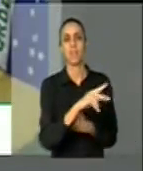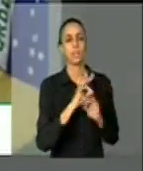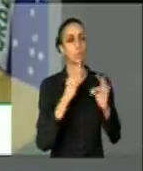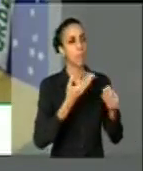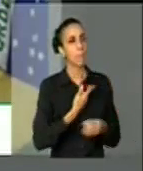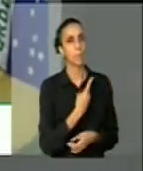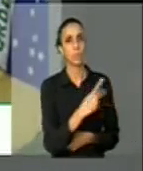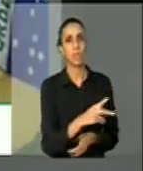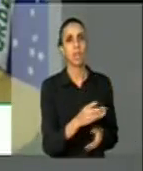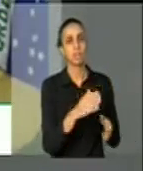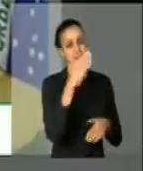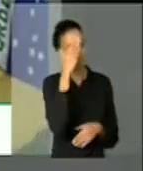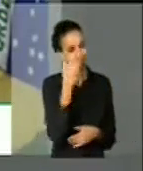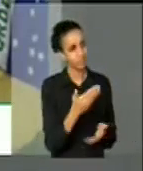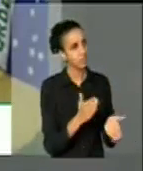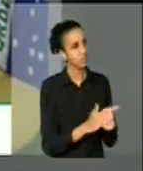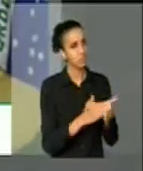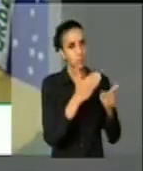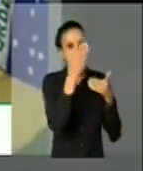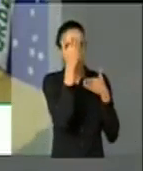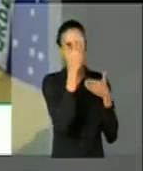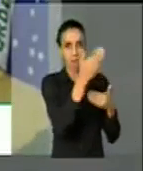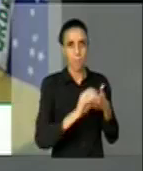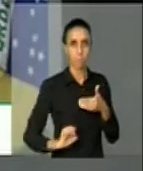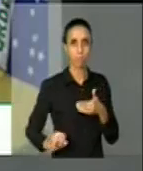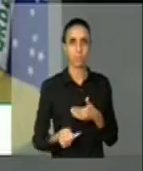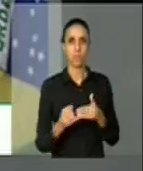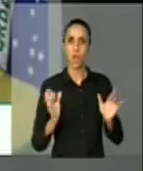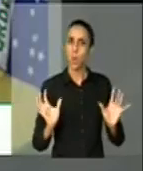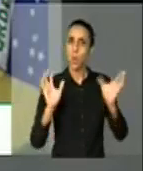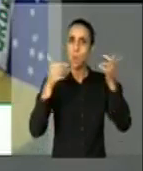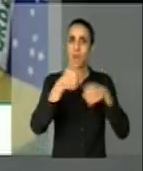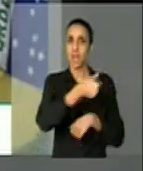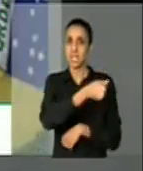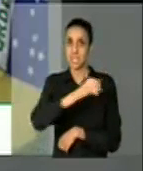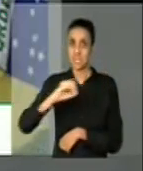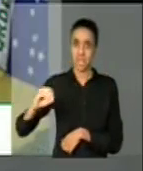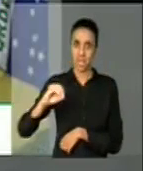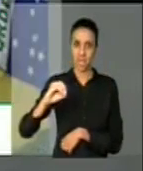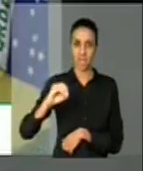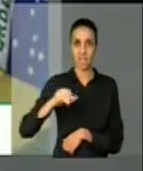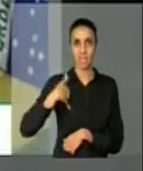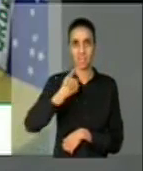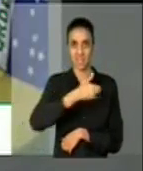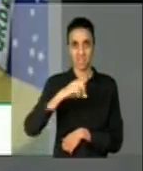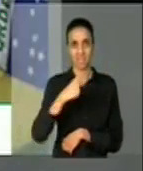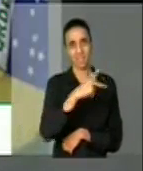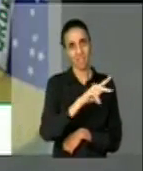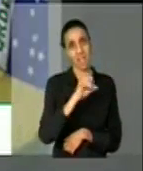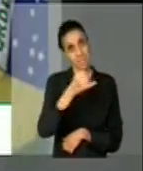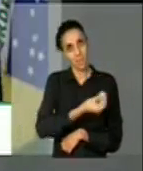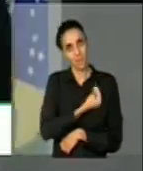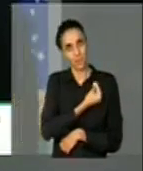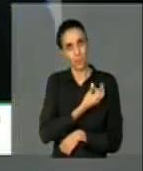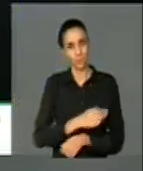por essa oportunidade de comemorar os 100 anos do seu nascimento. Um abraço a todos.